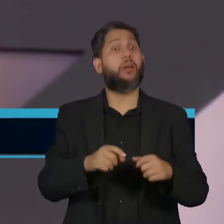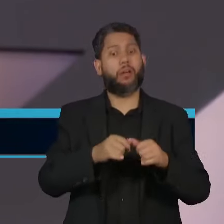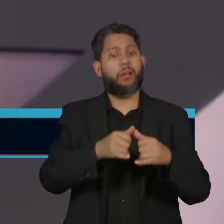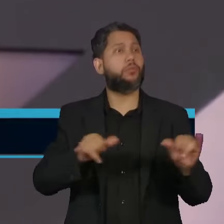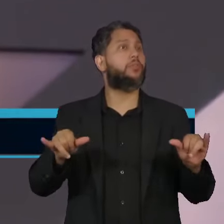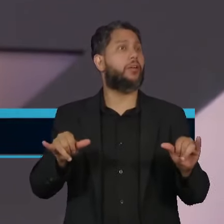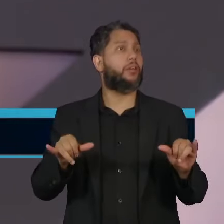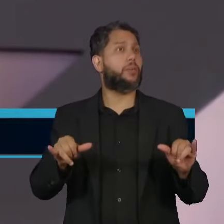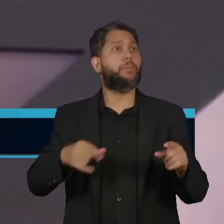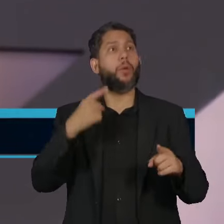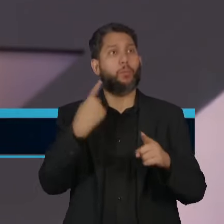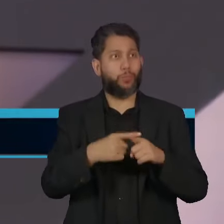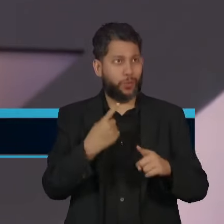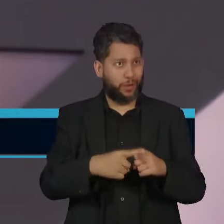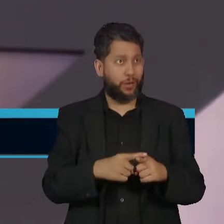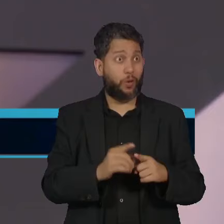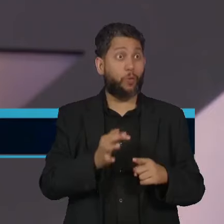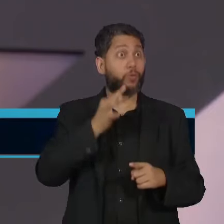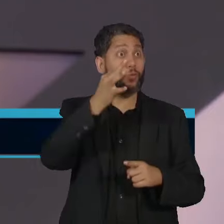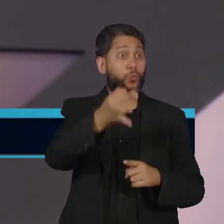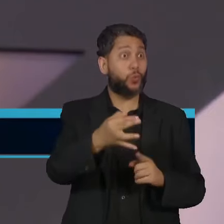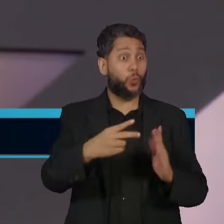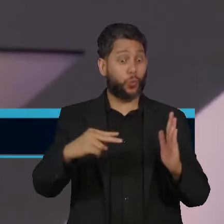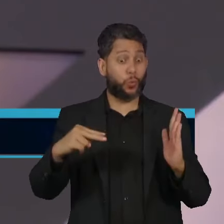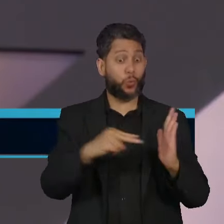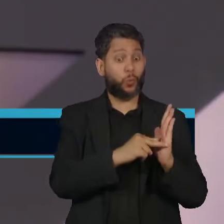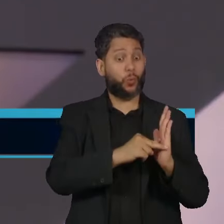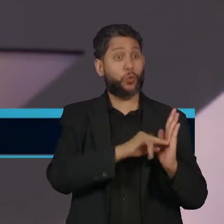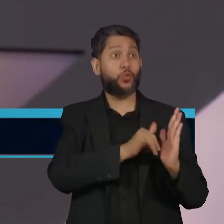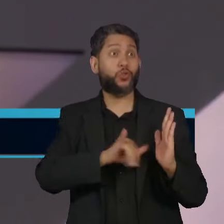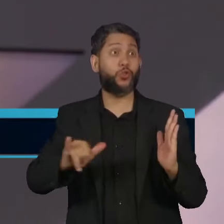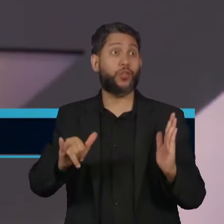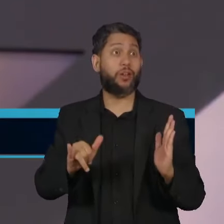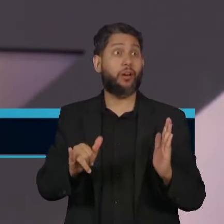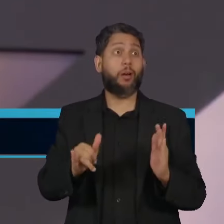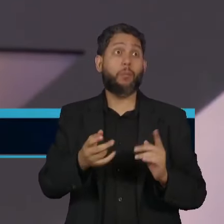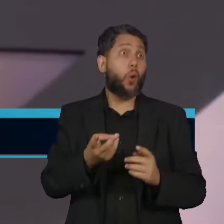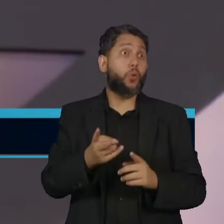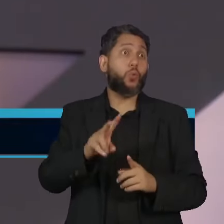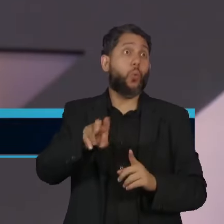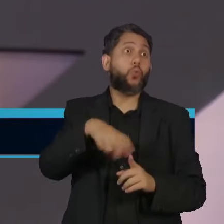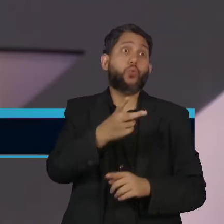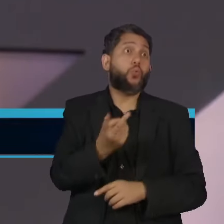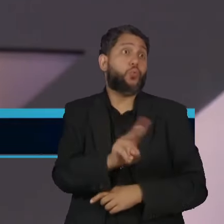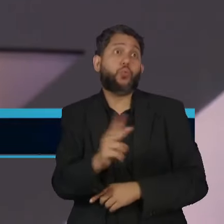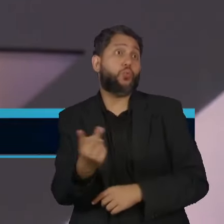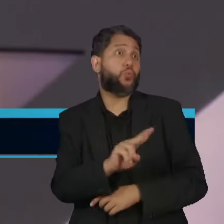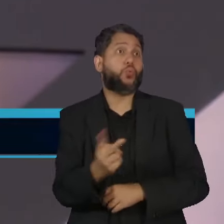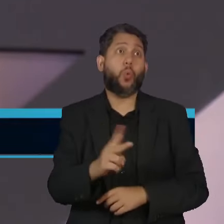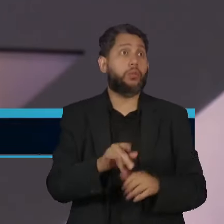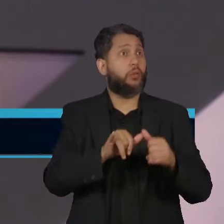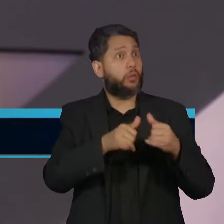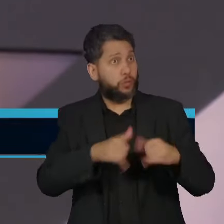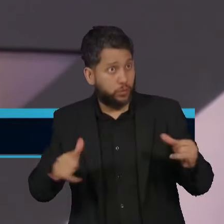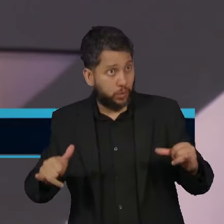ter, porque a gente está caminhando para modelos híbridos, na verdade, né? Que isso. Não vão ser só combustível, mas híbrido, eletricidade